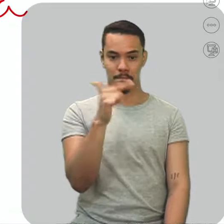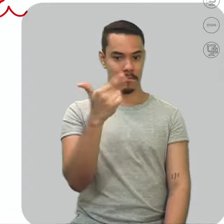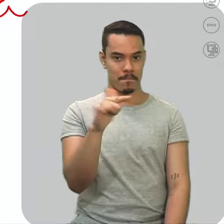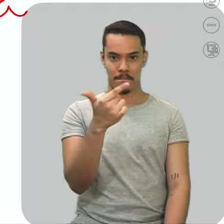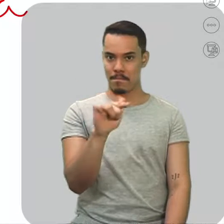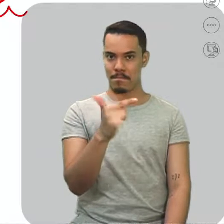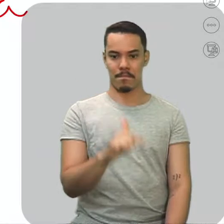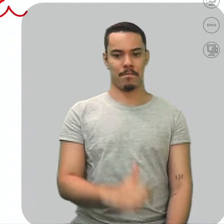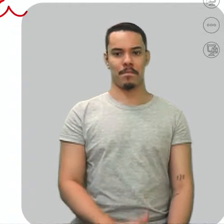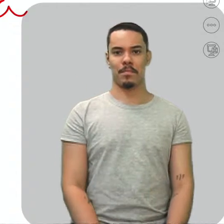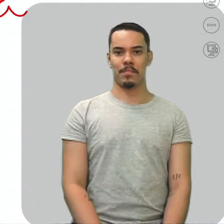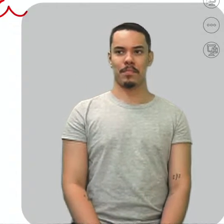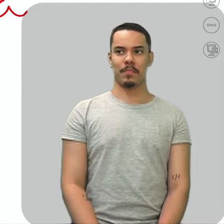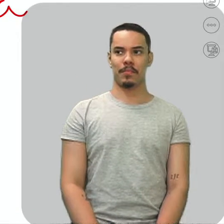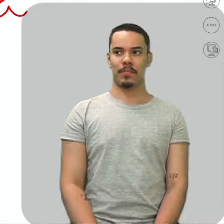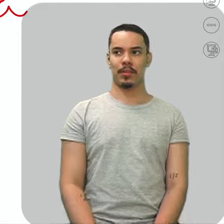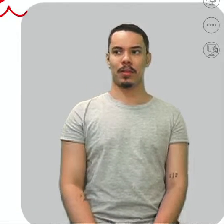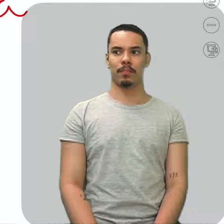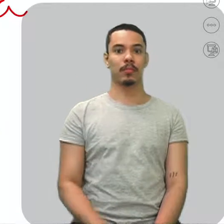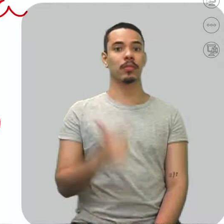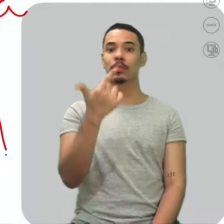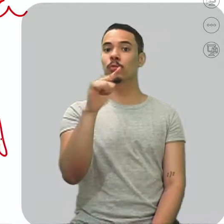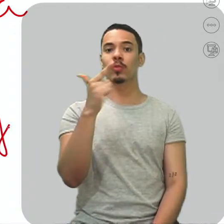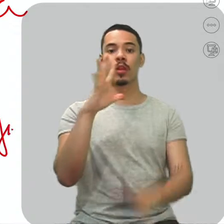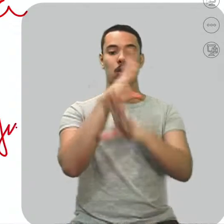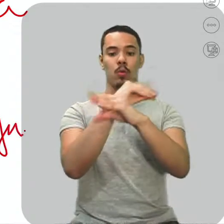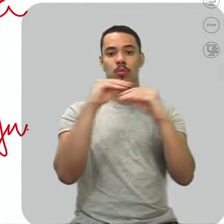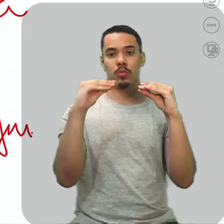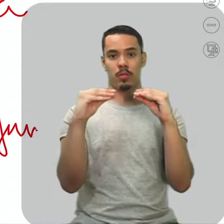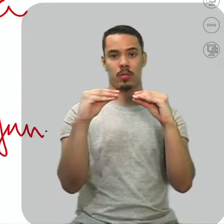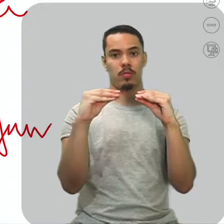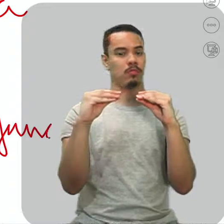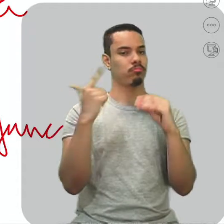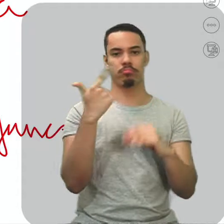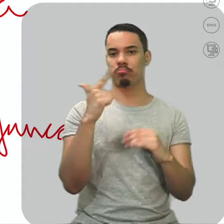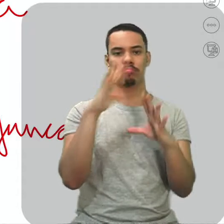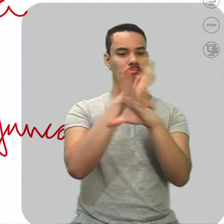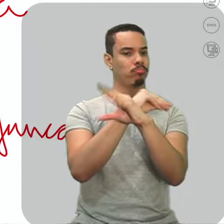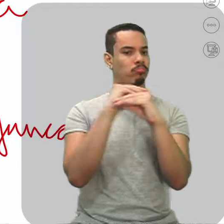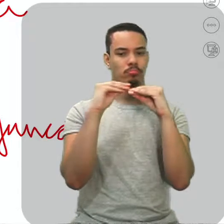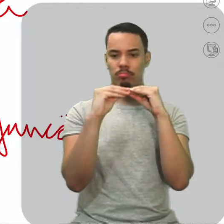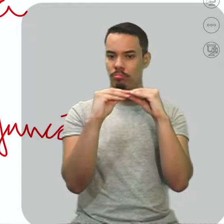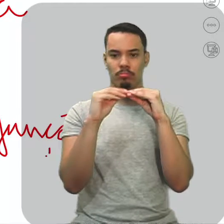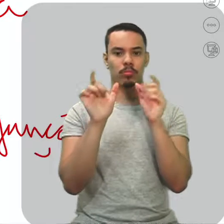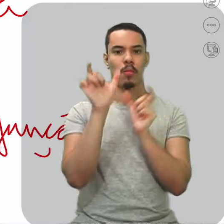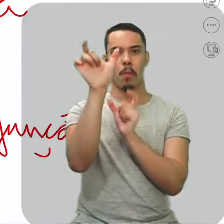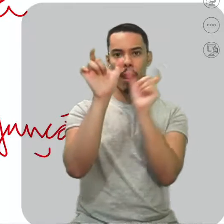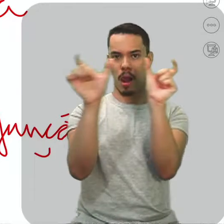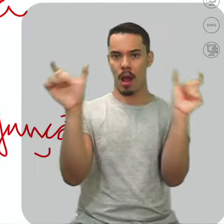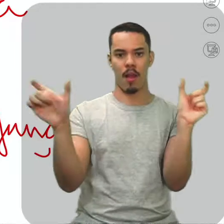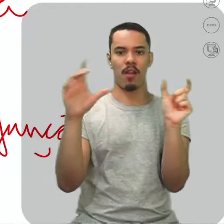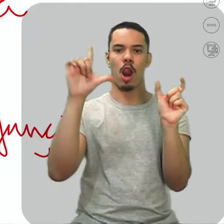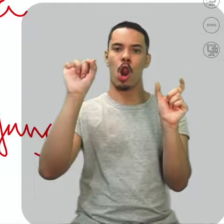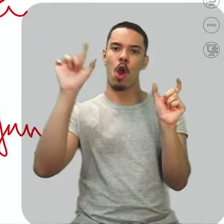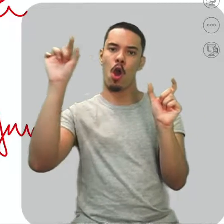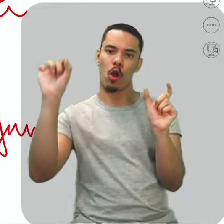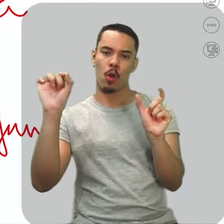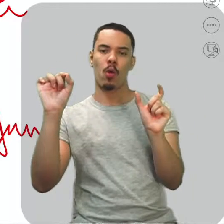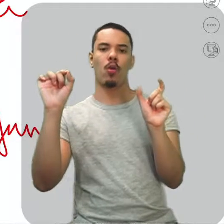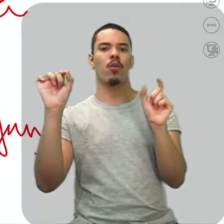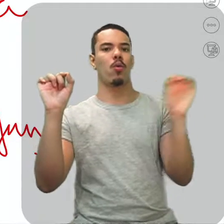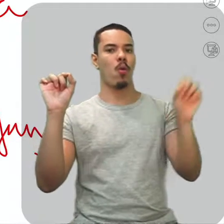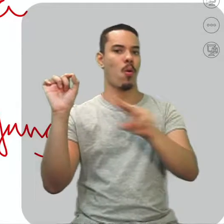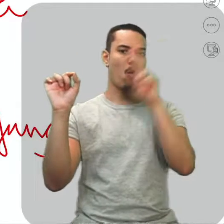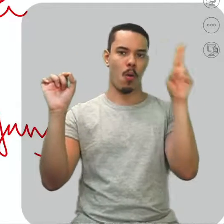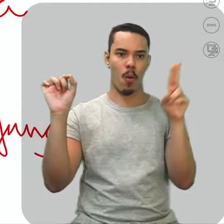é é e não aparece solução não aparece o conectivo